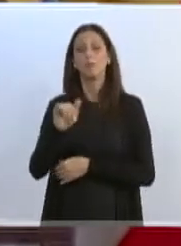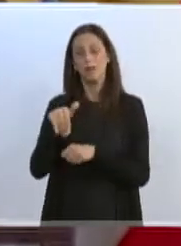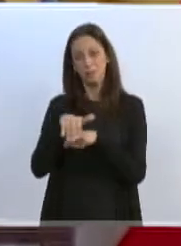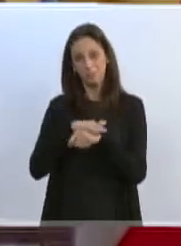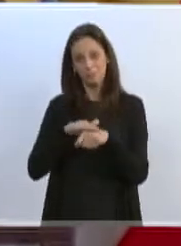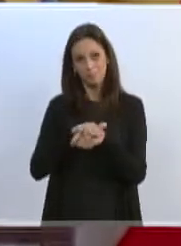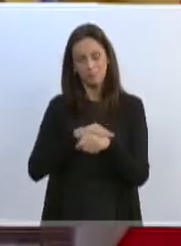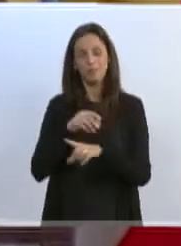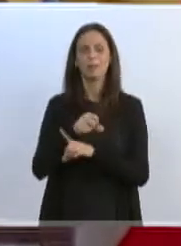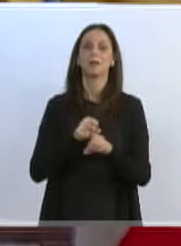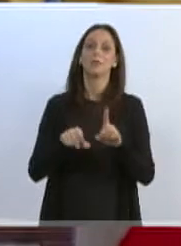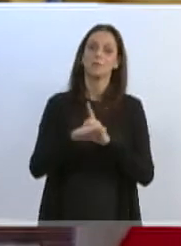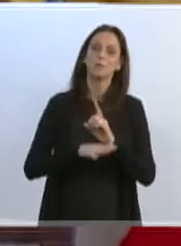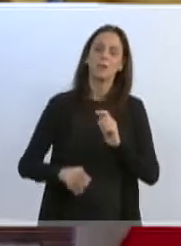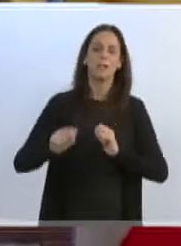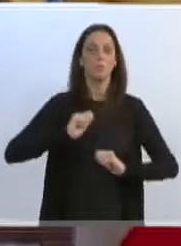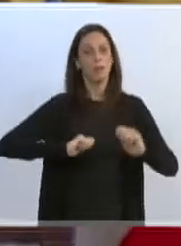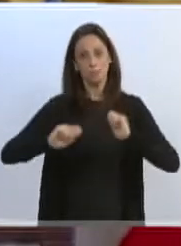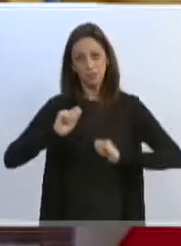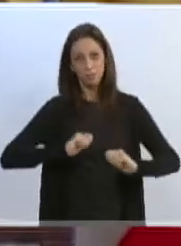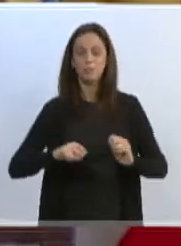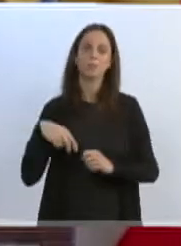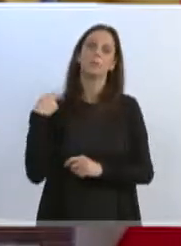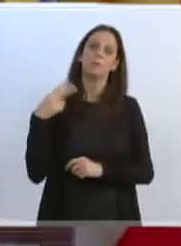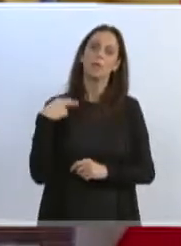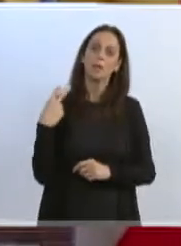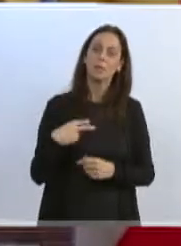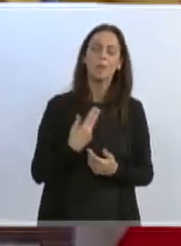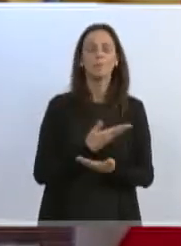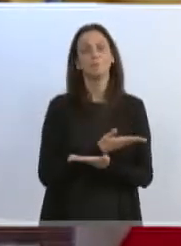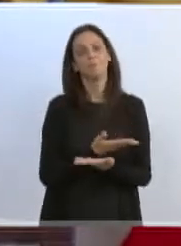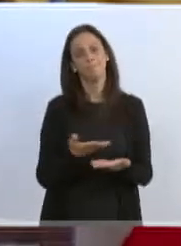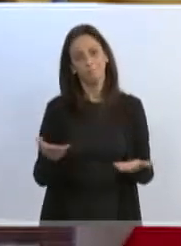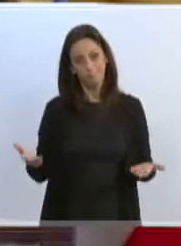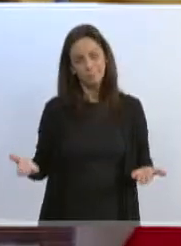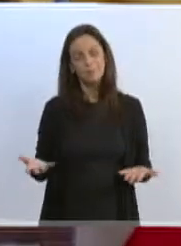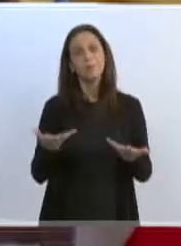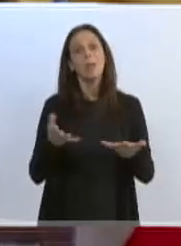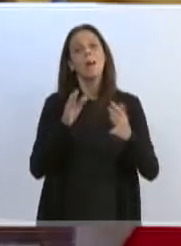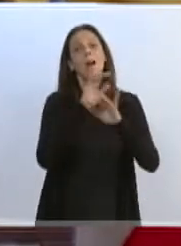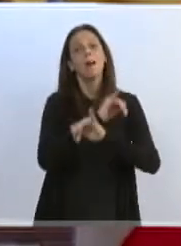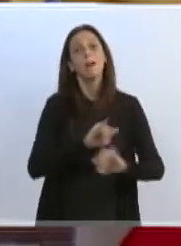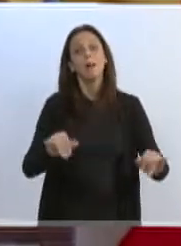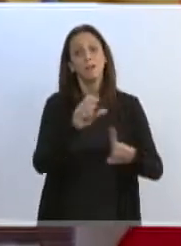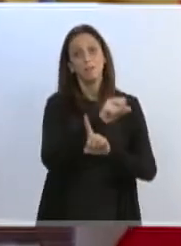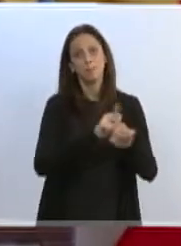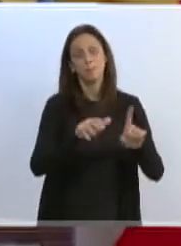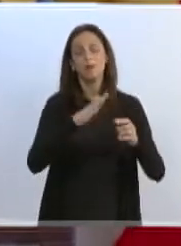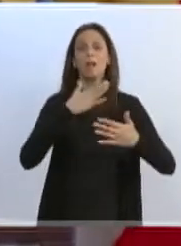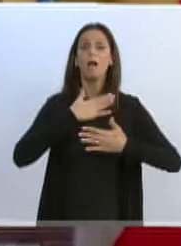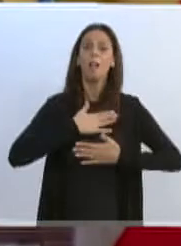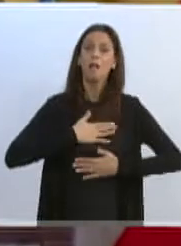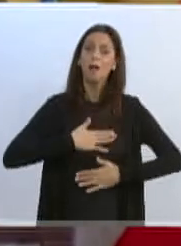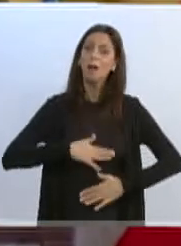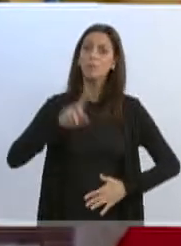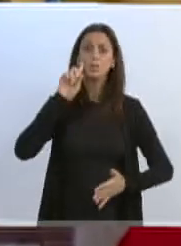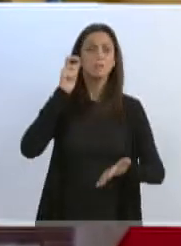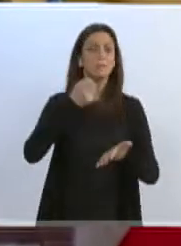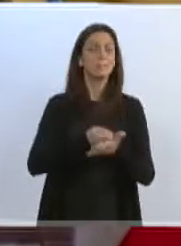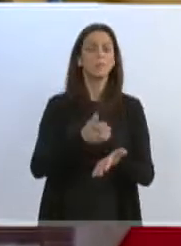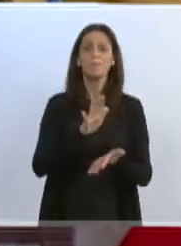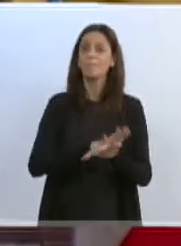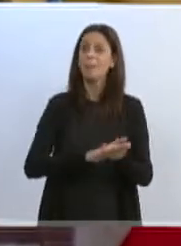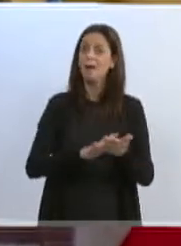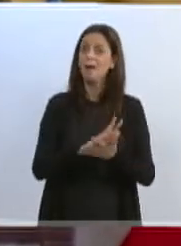sociedade com os artistas com os senhores vereadores eu gostaria de tranqüilizar a sociedade não tem nada definido e nós vamos fazer um